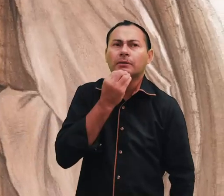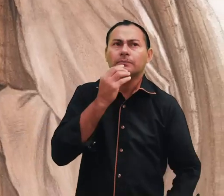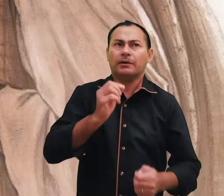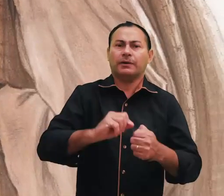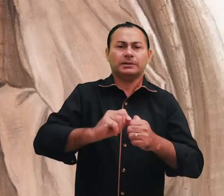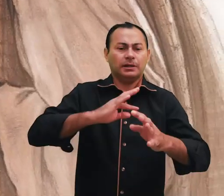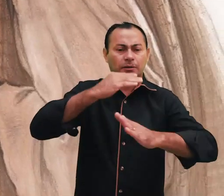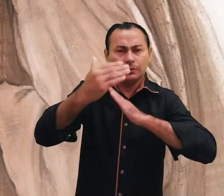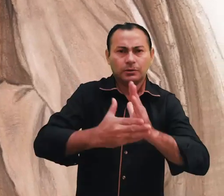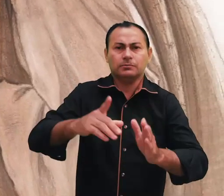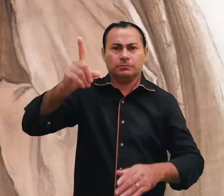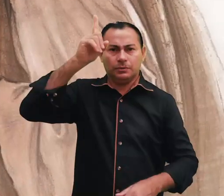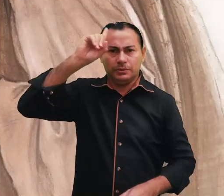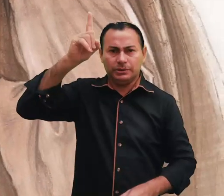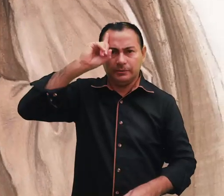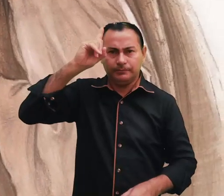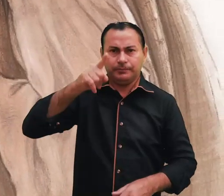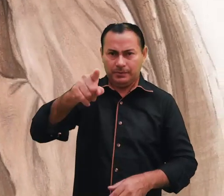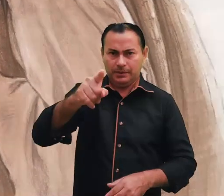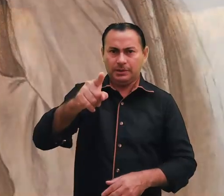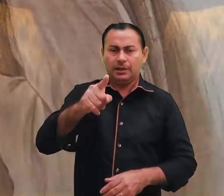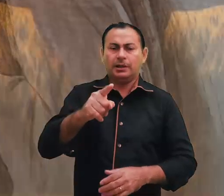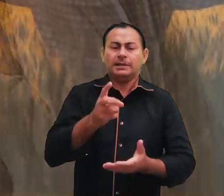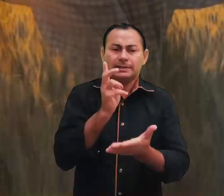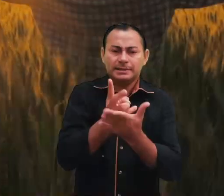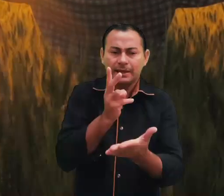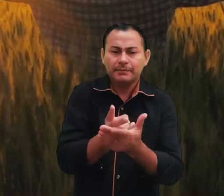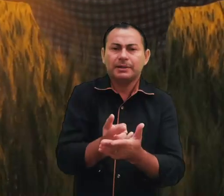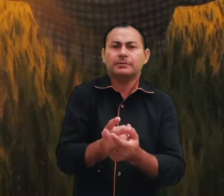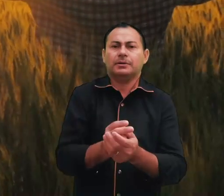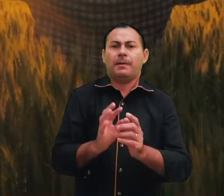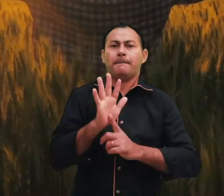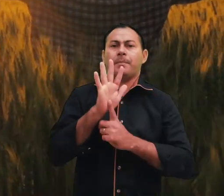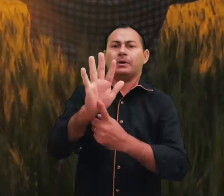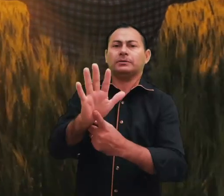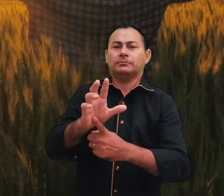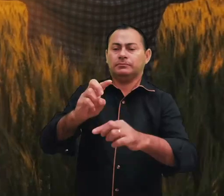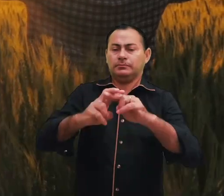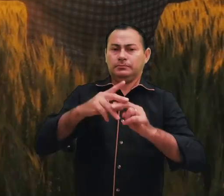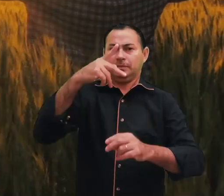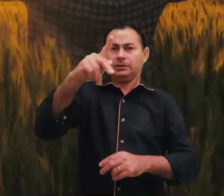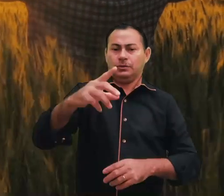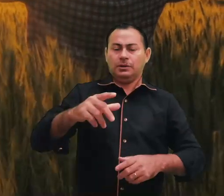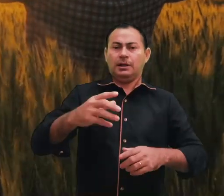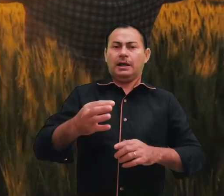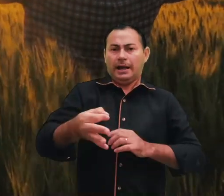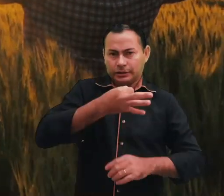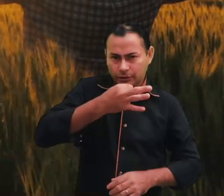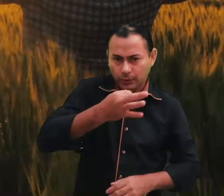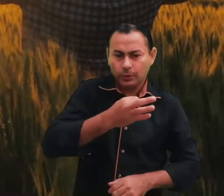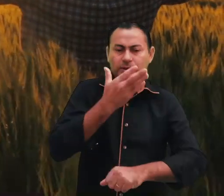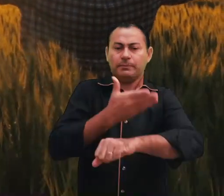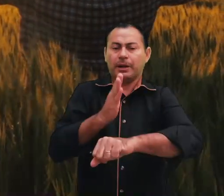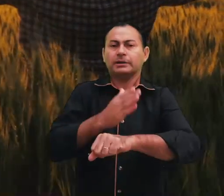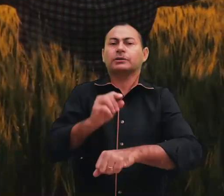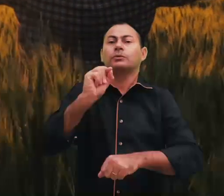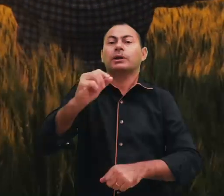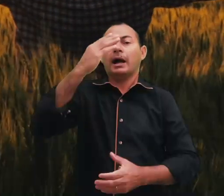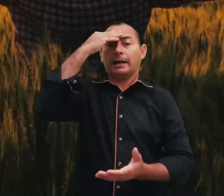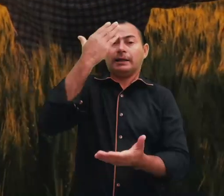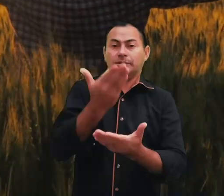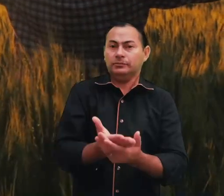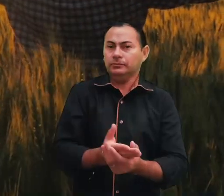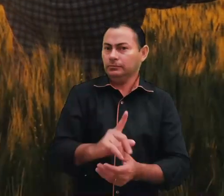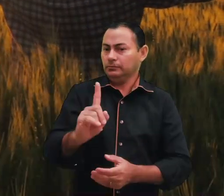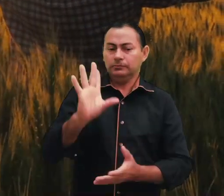de fazê-lo todos os dias. Você está constantemente demonstrando através das suas ações em que acredita. E se